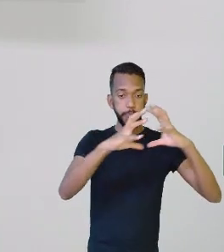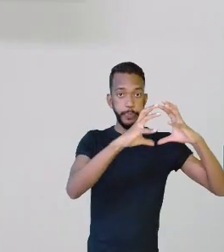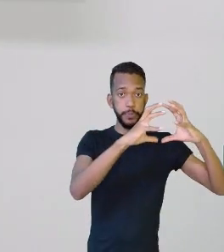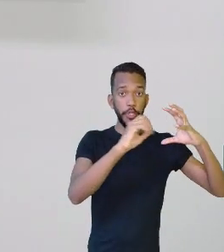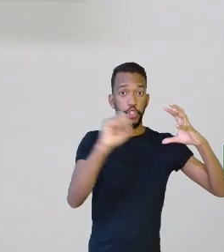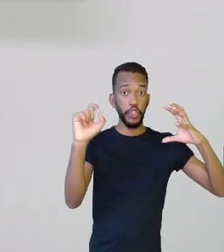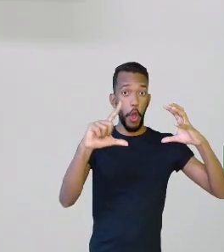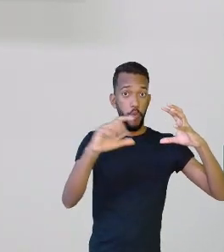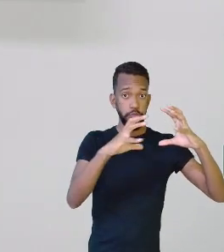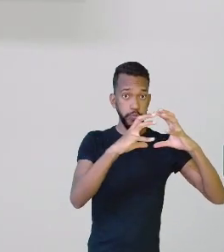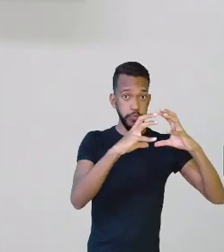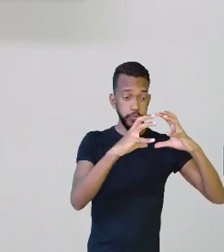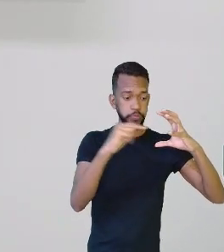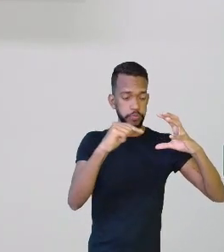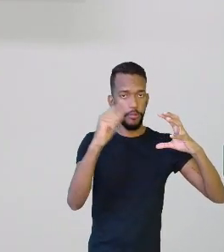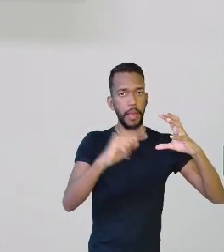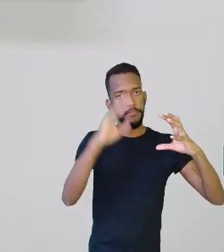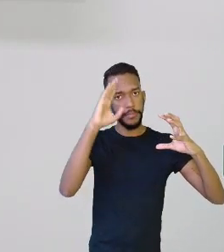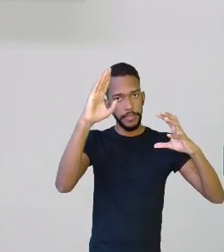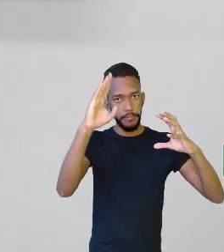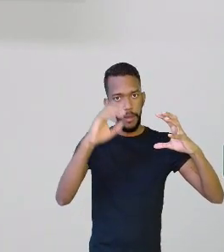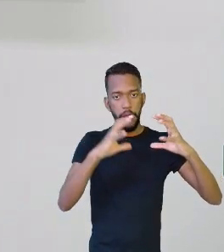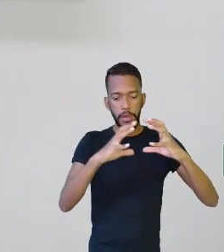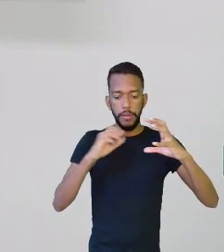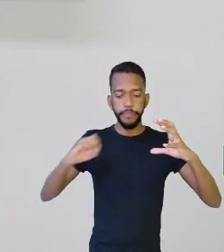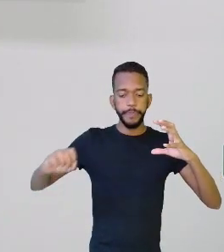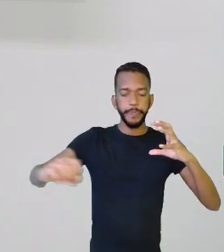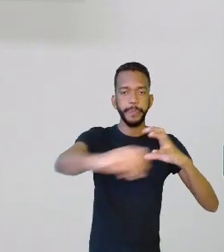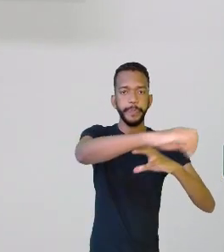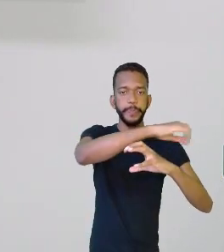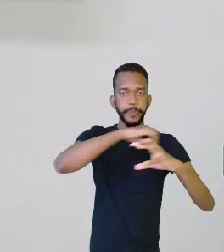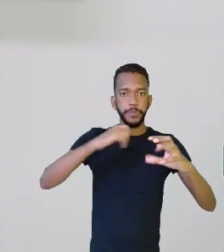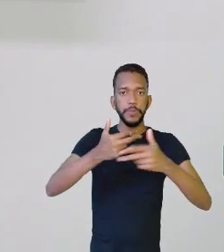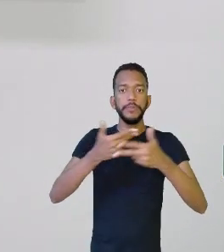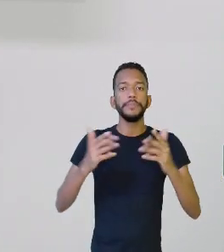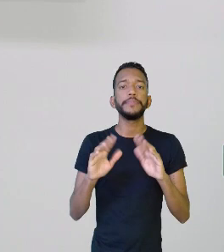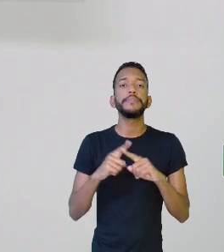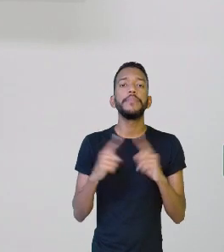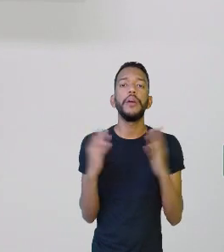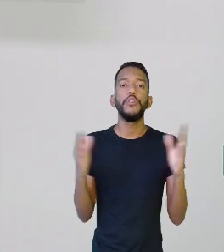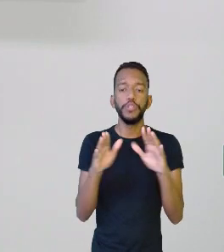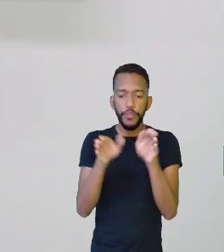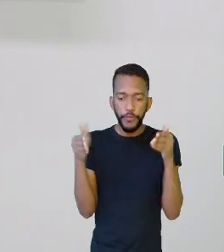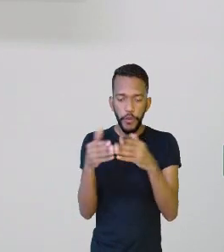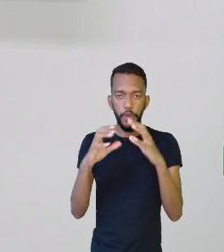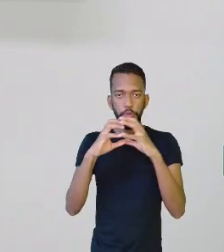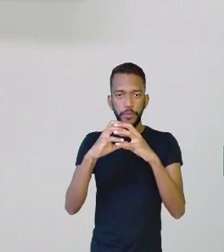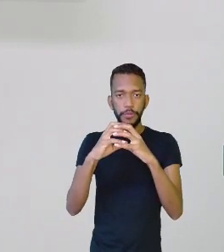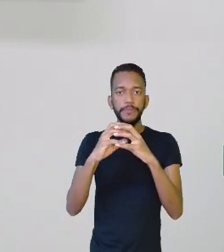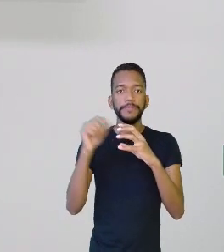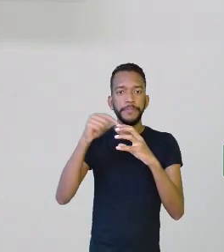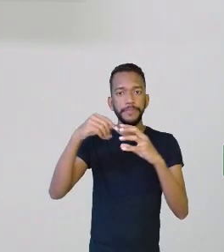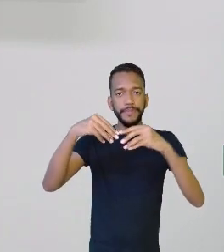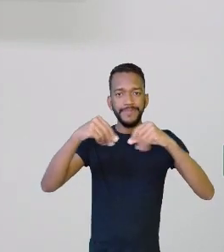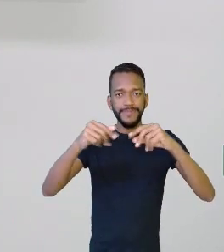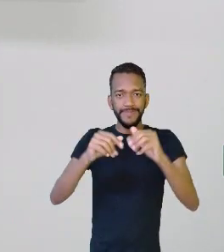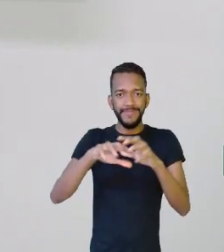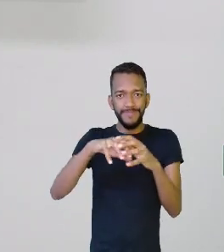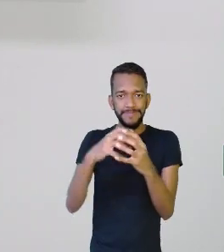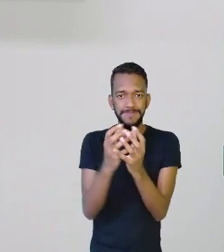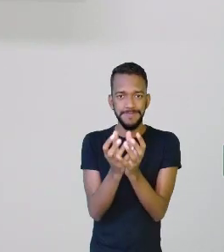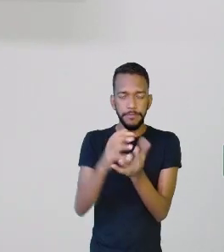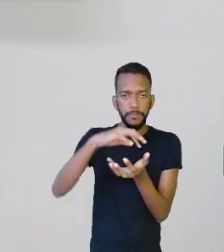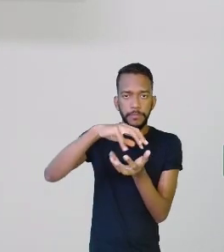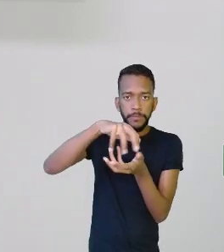solar. E hoje a gente vai especificamente falar sobre o nosso planeta e os movimentos que ele